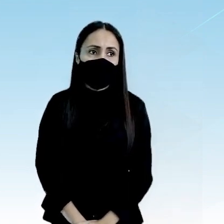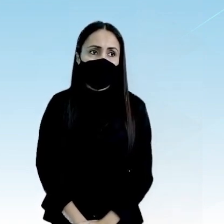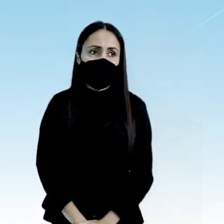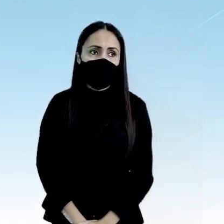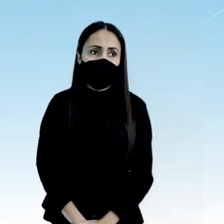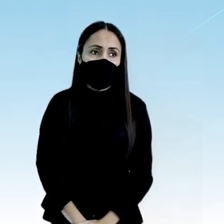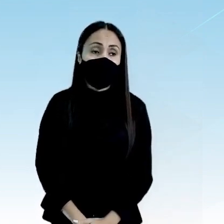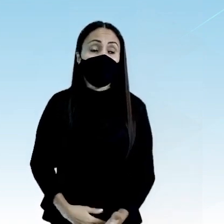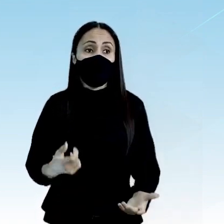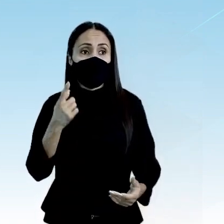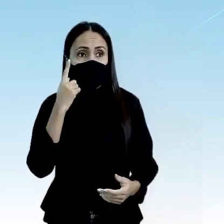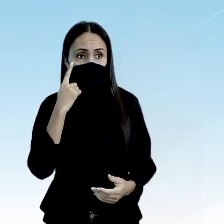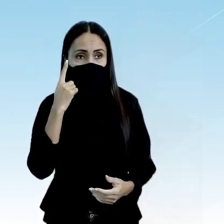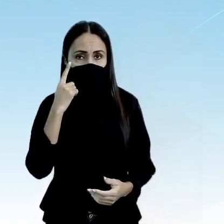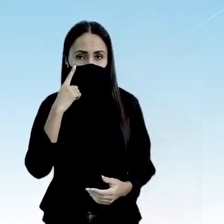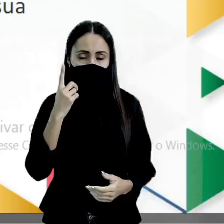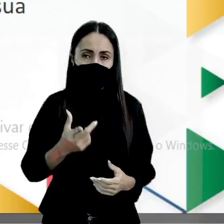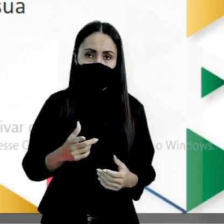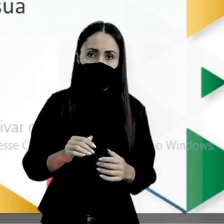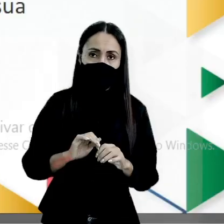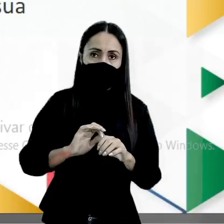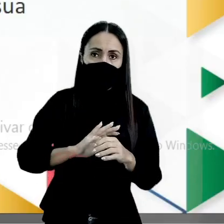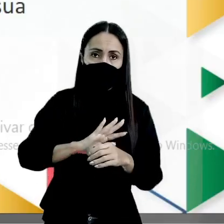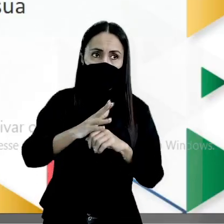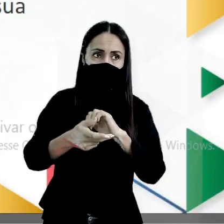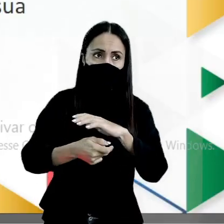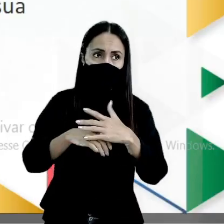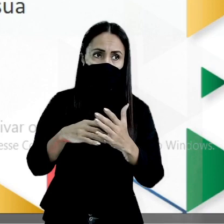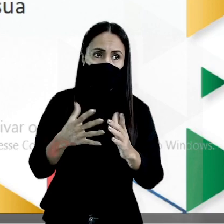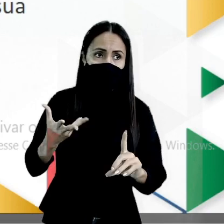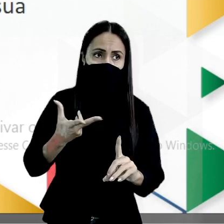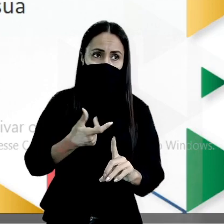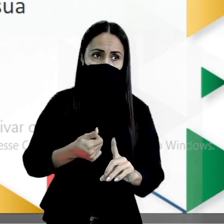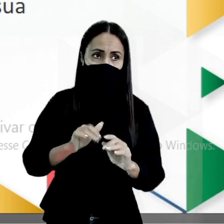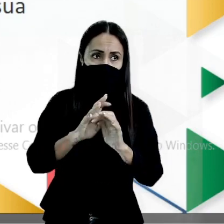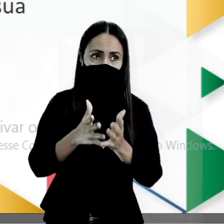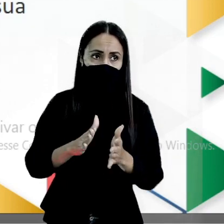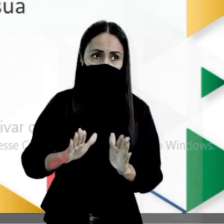só, então, do artesanato, a